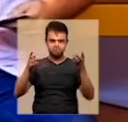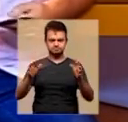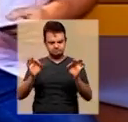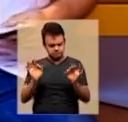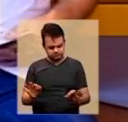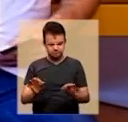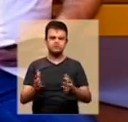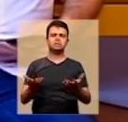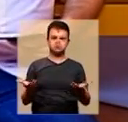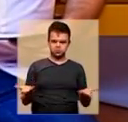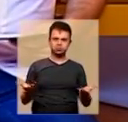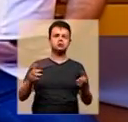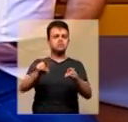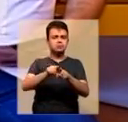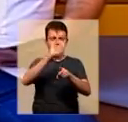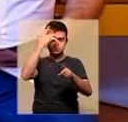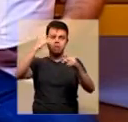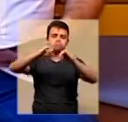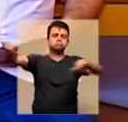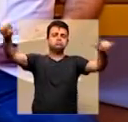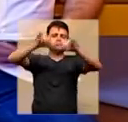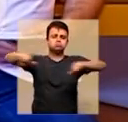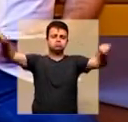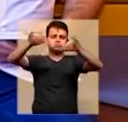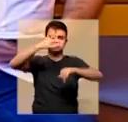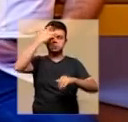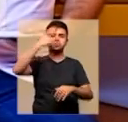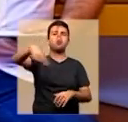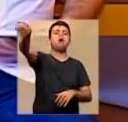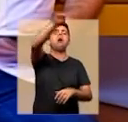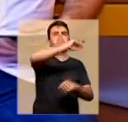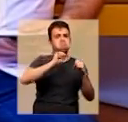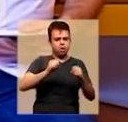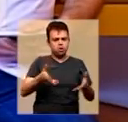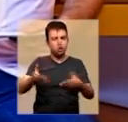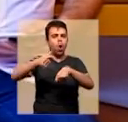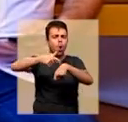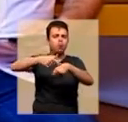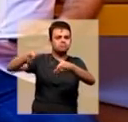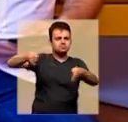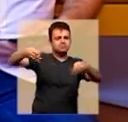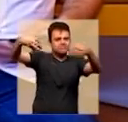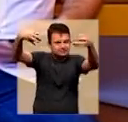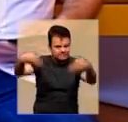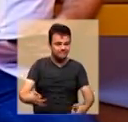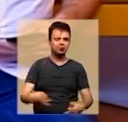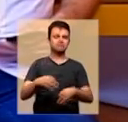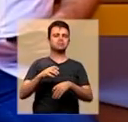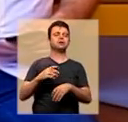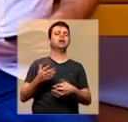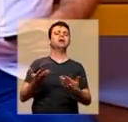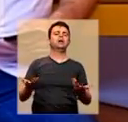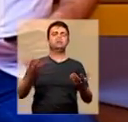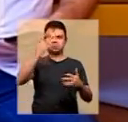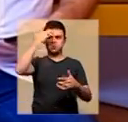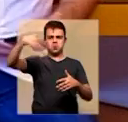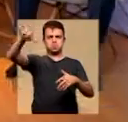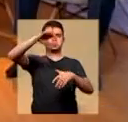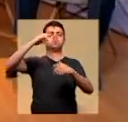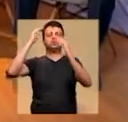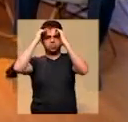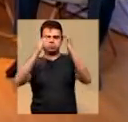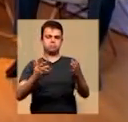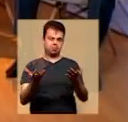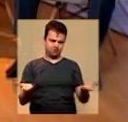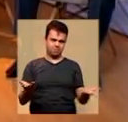E acho que mais do que isso, esclarecimento para a população toda, para saber como funciona, quem pode usar aquele espaço, o horário, para os condutores respeitarem.